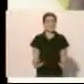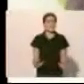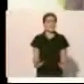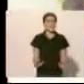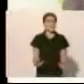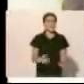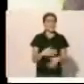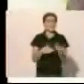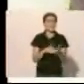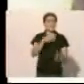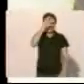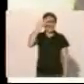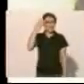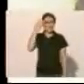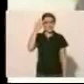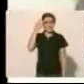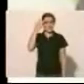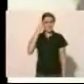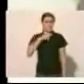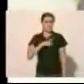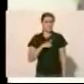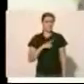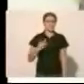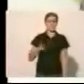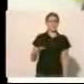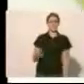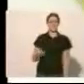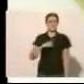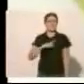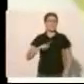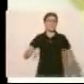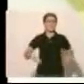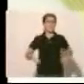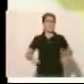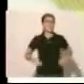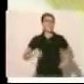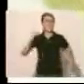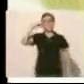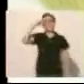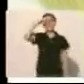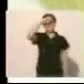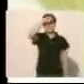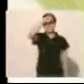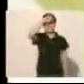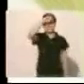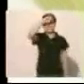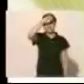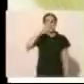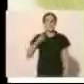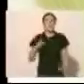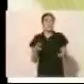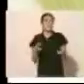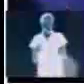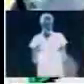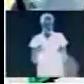que vai acontecer na nossa vida? Tente imaginar você, na quarta série do